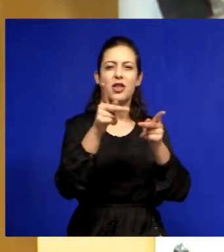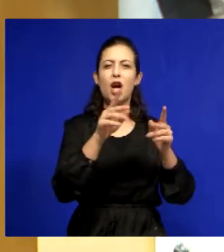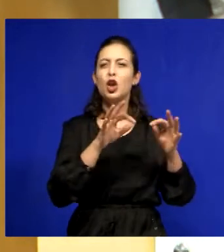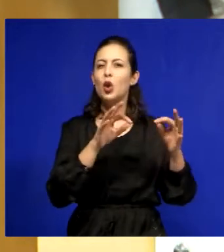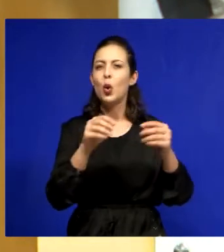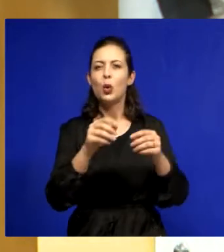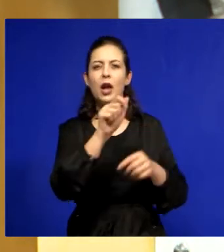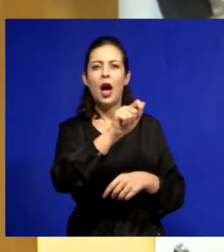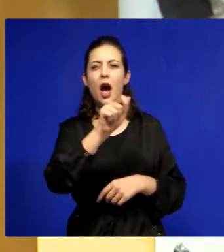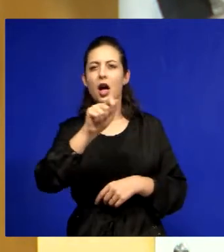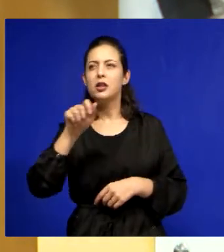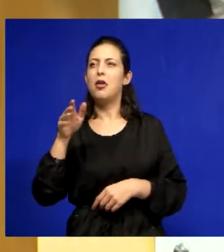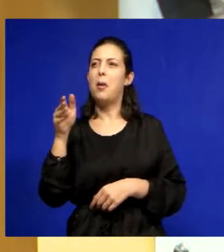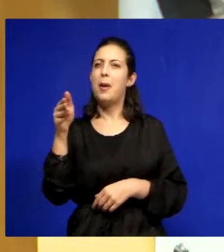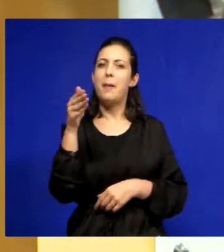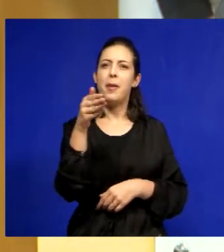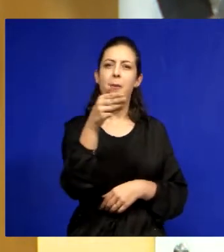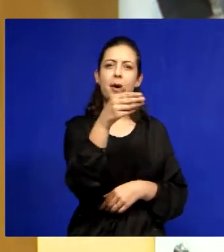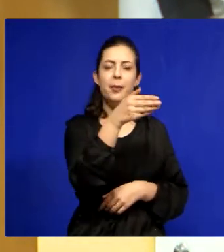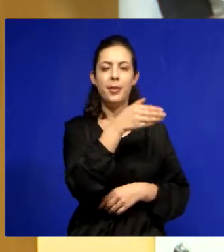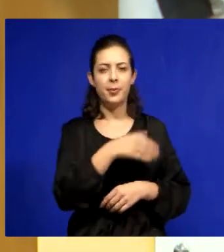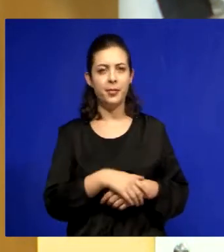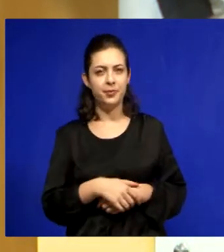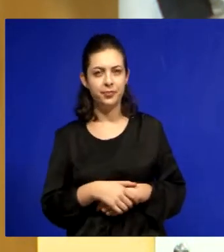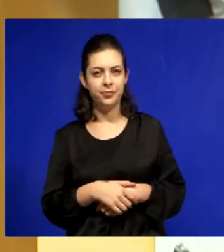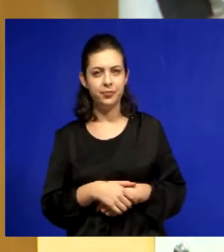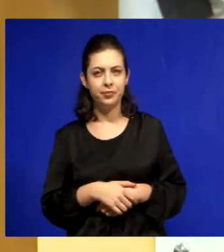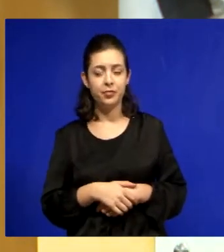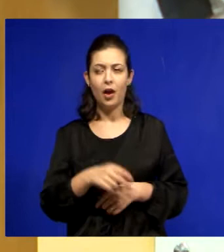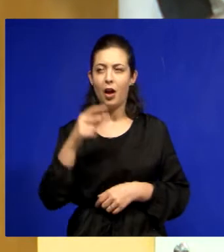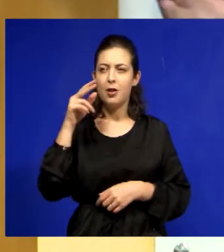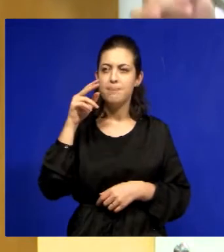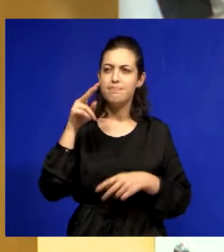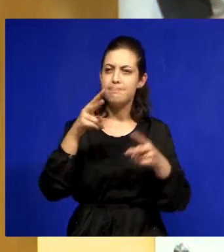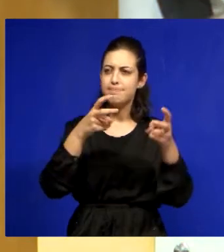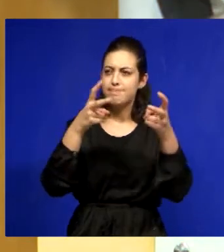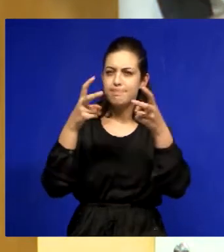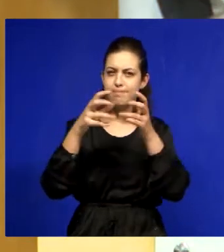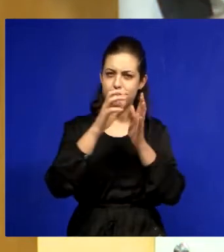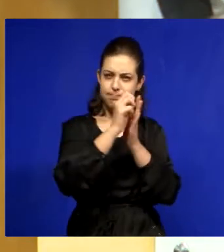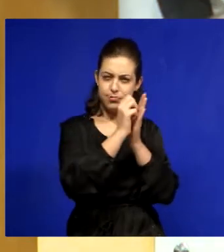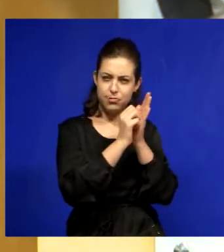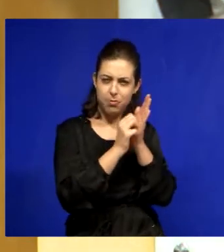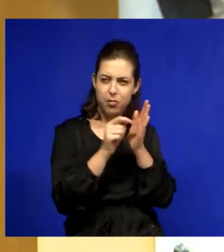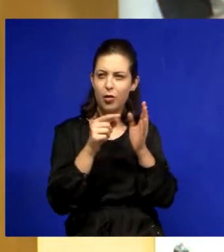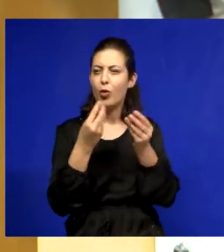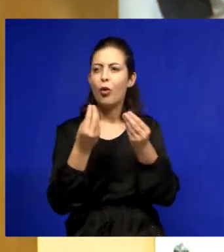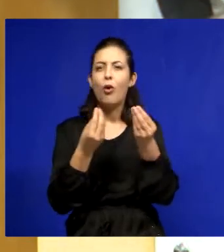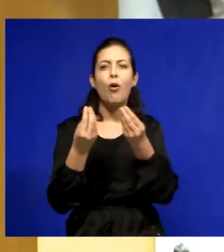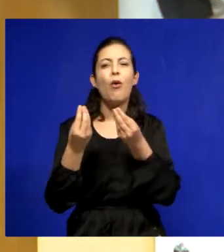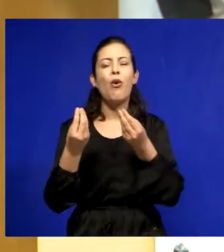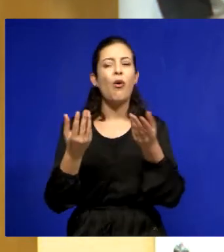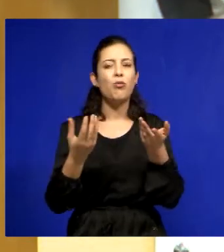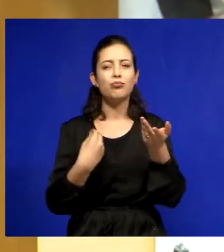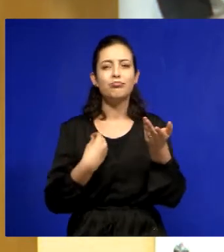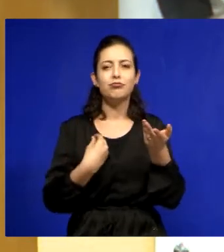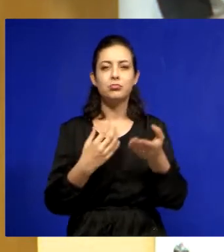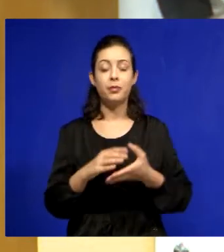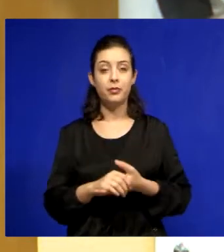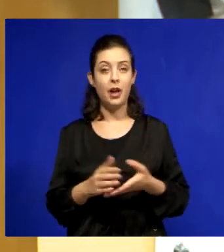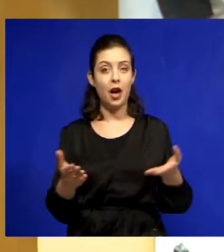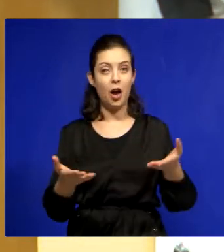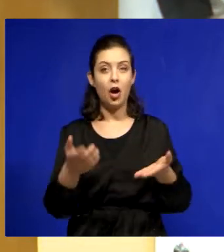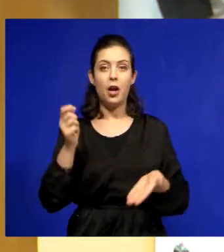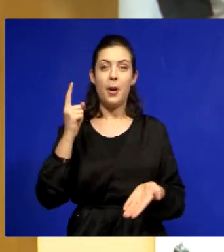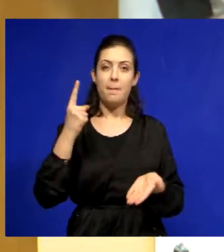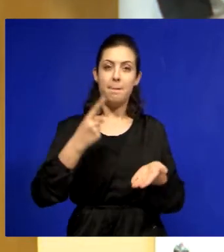entidades do município vimos quais são as condições que elas têm e agora já vou